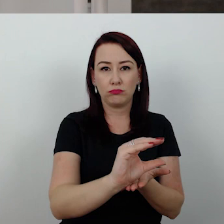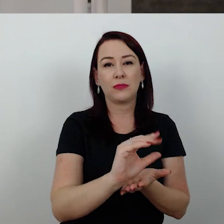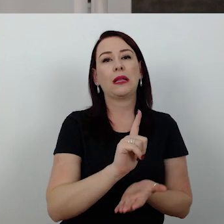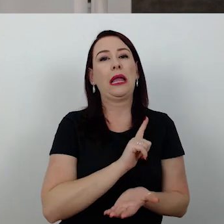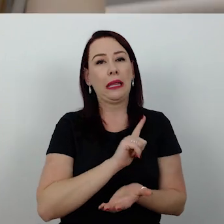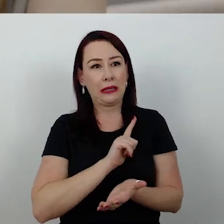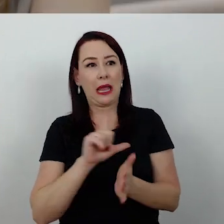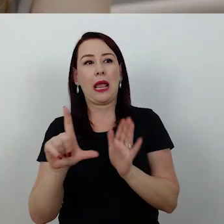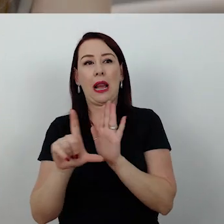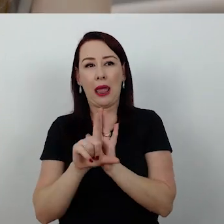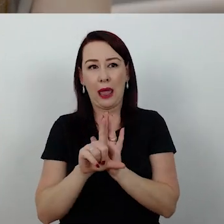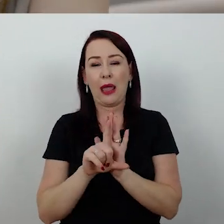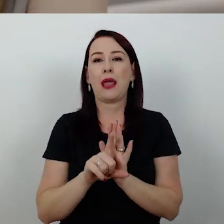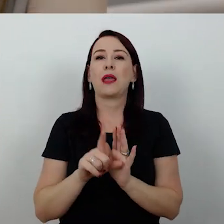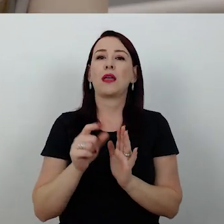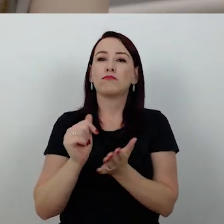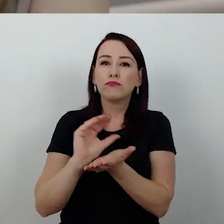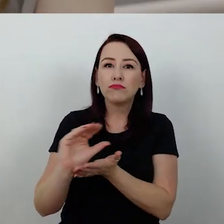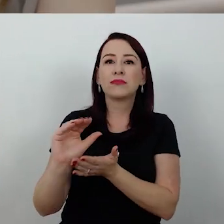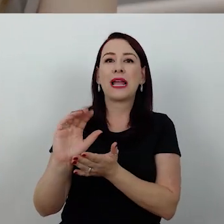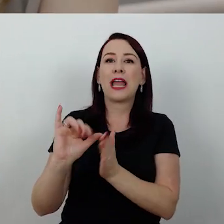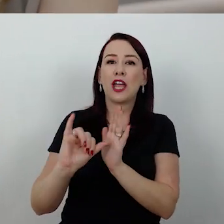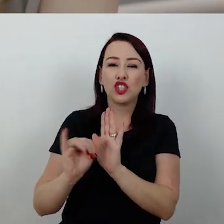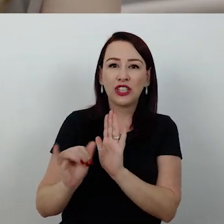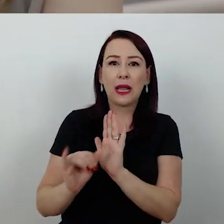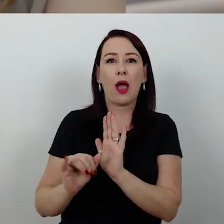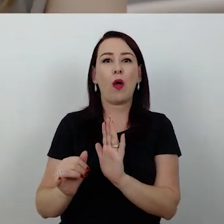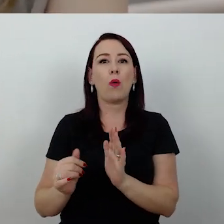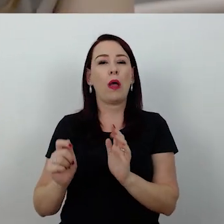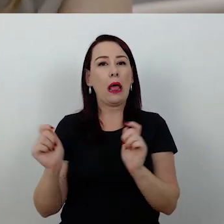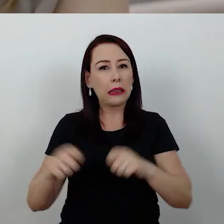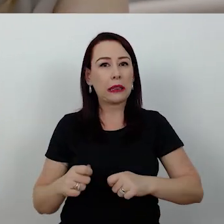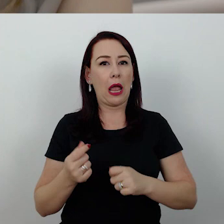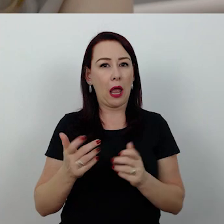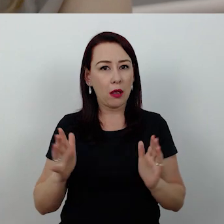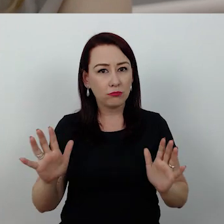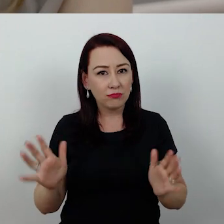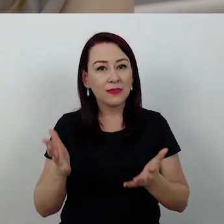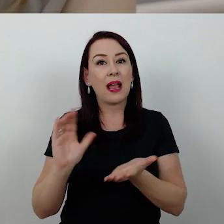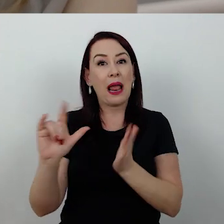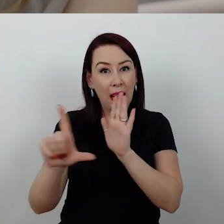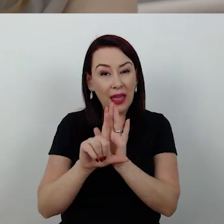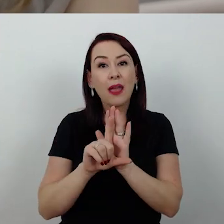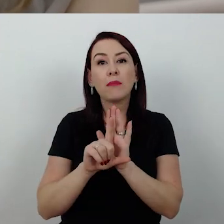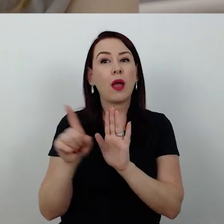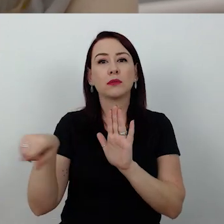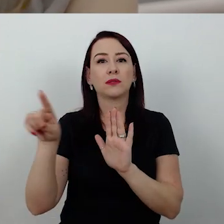gente tem lei que promove, editais que promovem o fomento, e muitas vezes não são acessados, né? Por